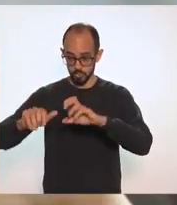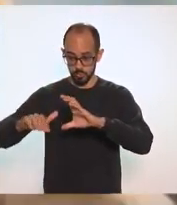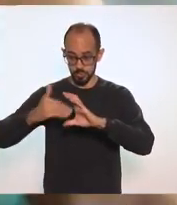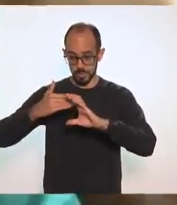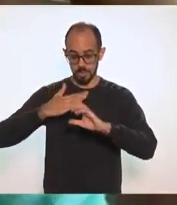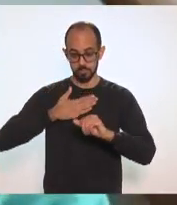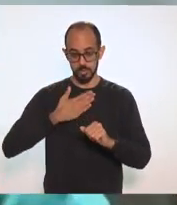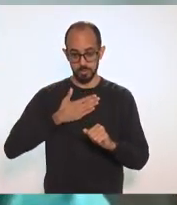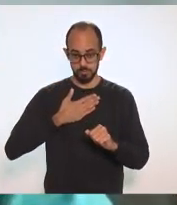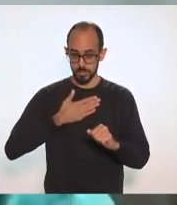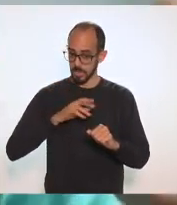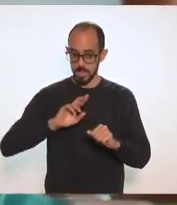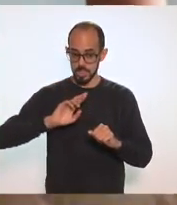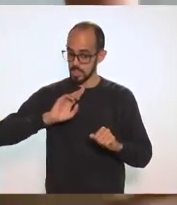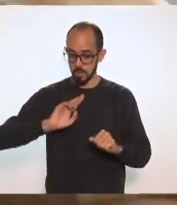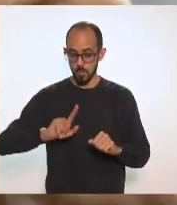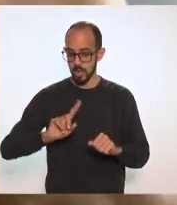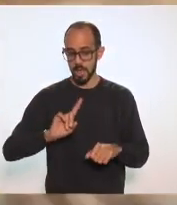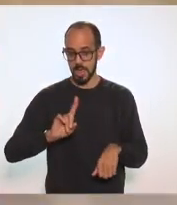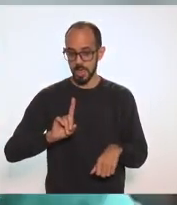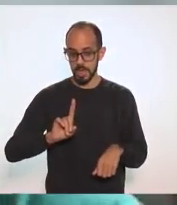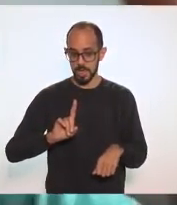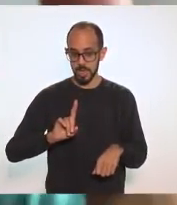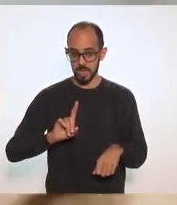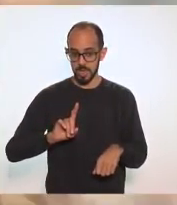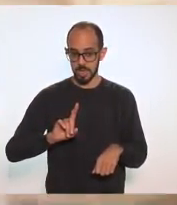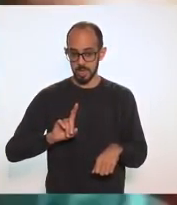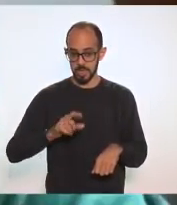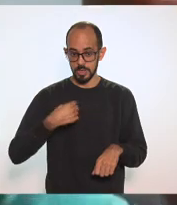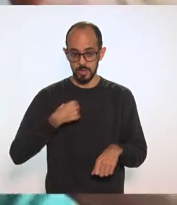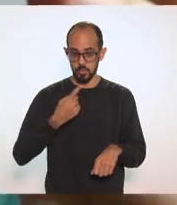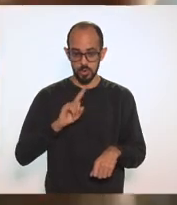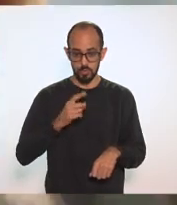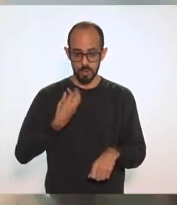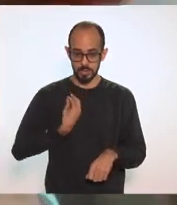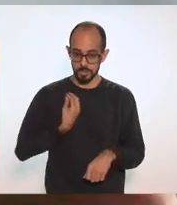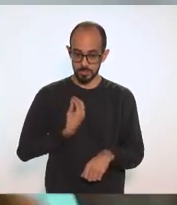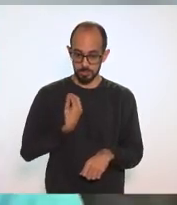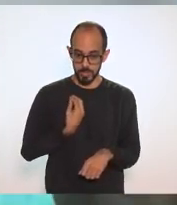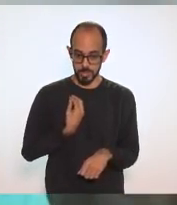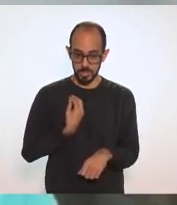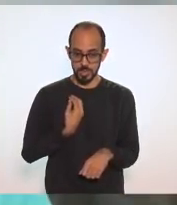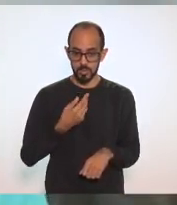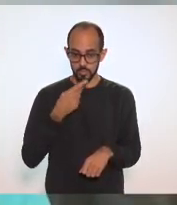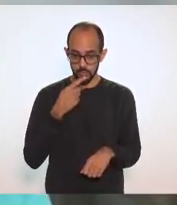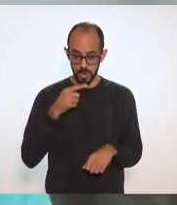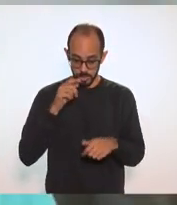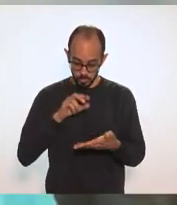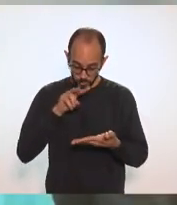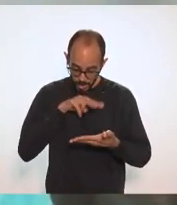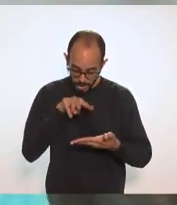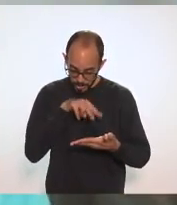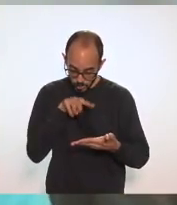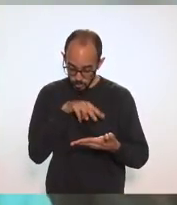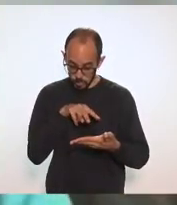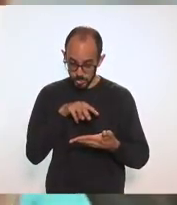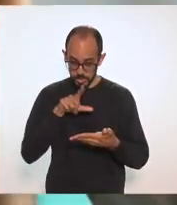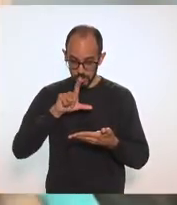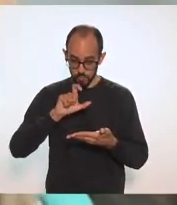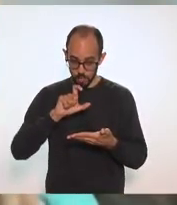recebi, não dizia isso. Como eu não participei dessas conversas, eu me ative à leitura